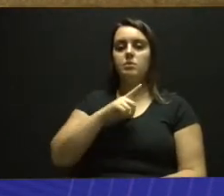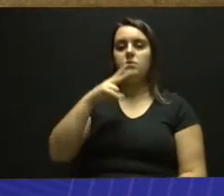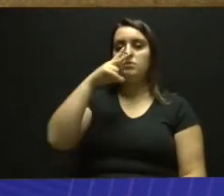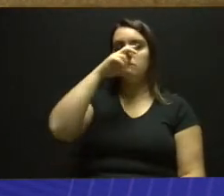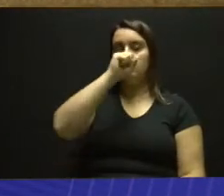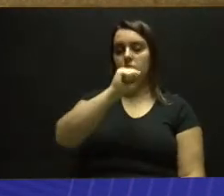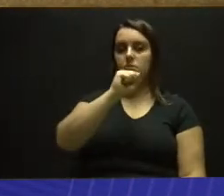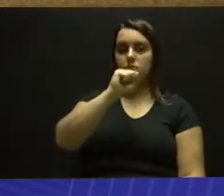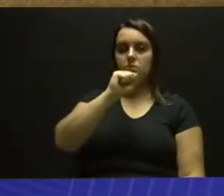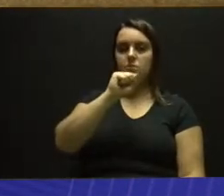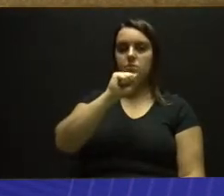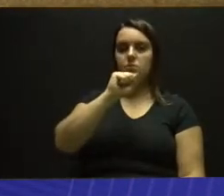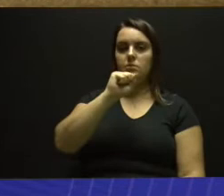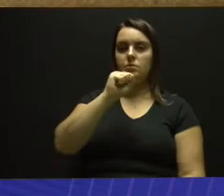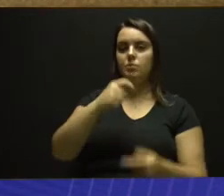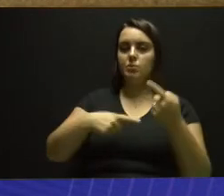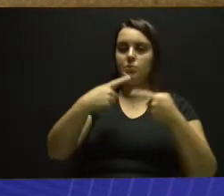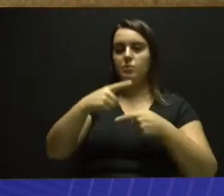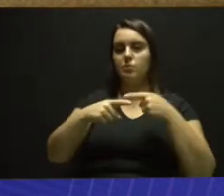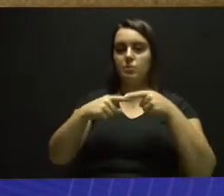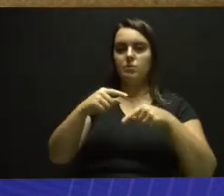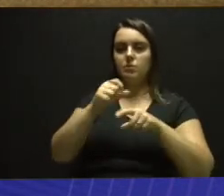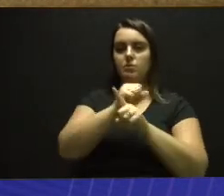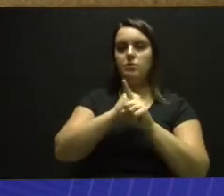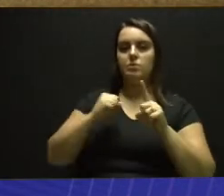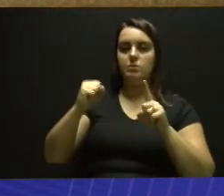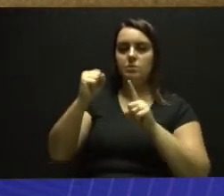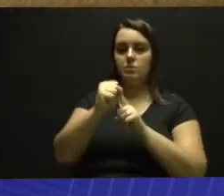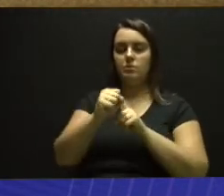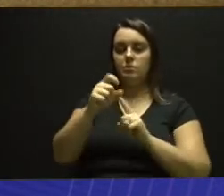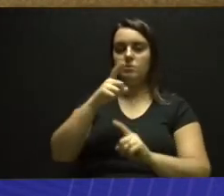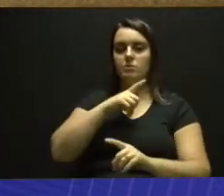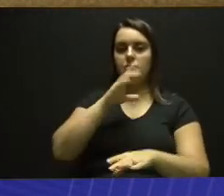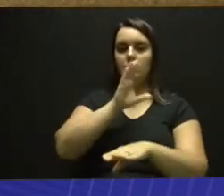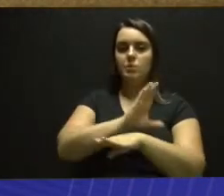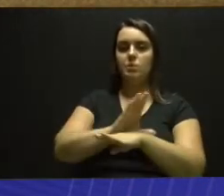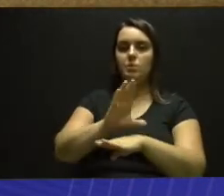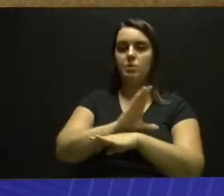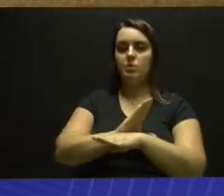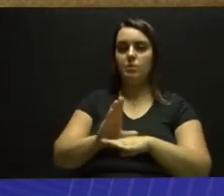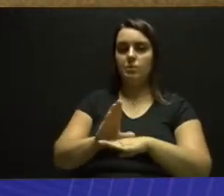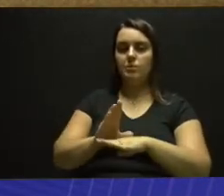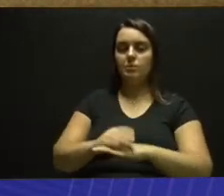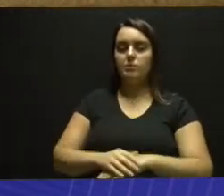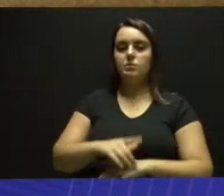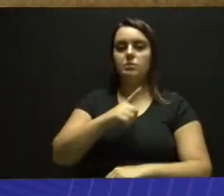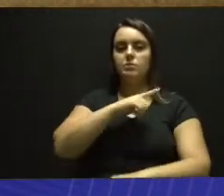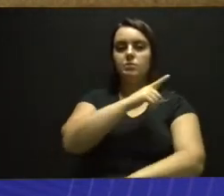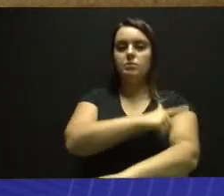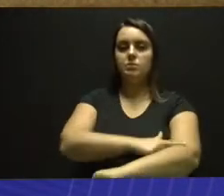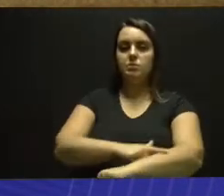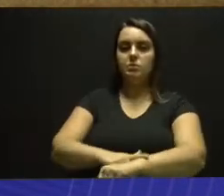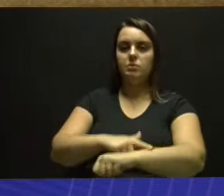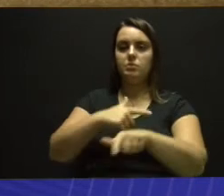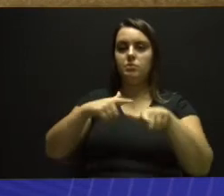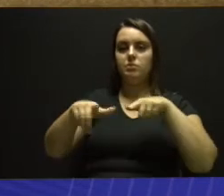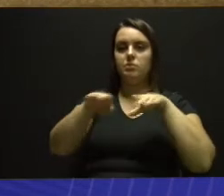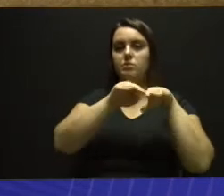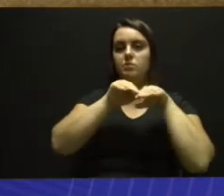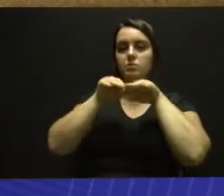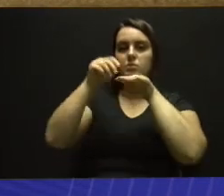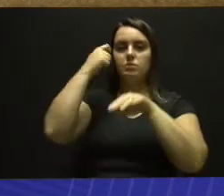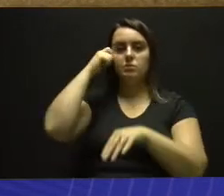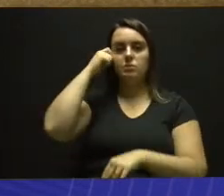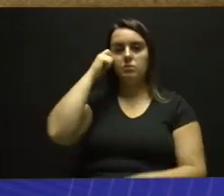gestão social aprimorou seus conhecimentos no curso seafro com educação e profissionalização para igualdade racial